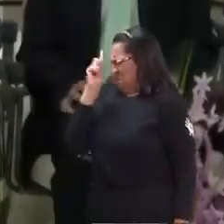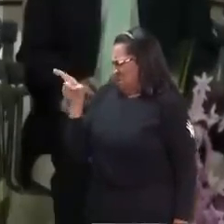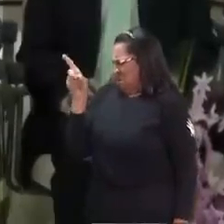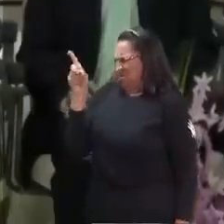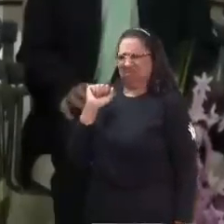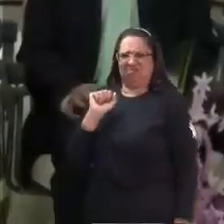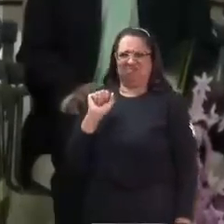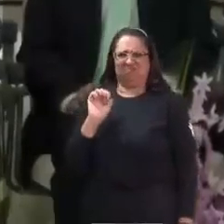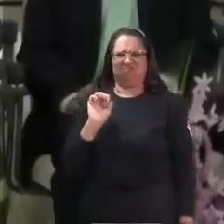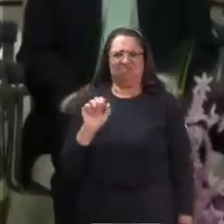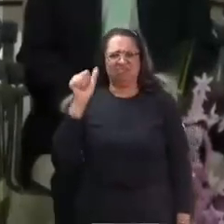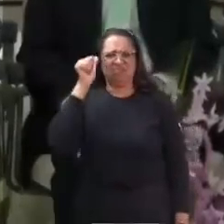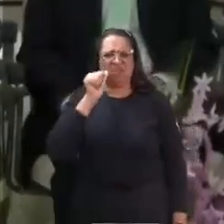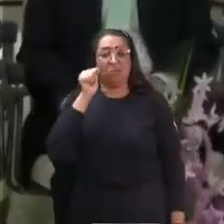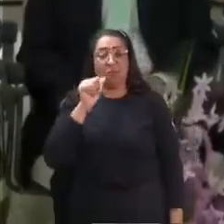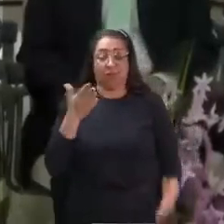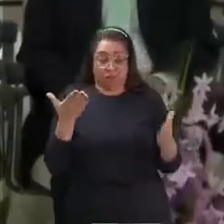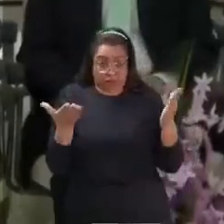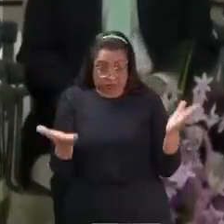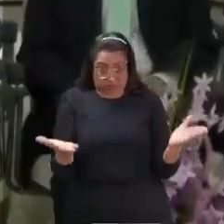Se você analisar